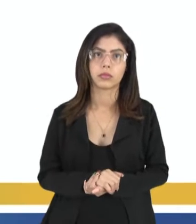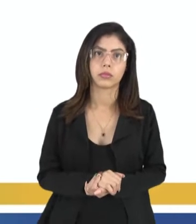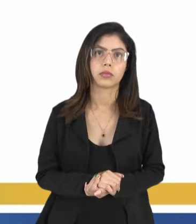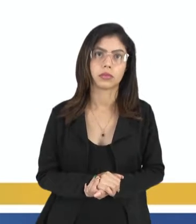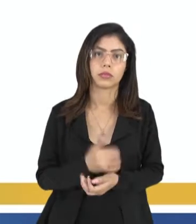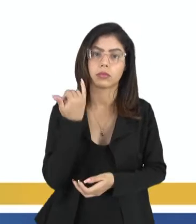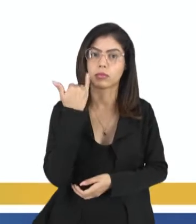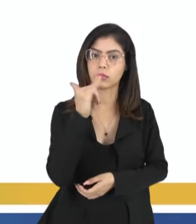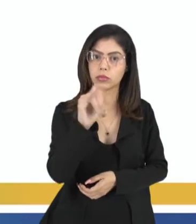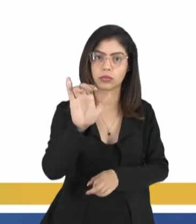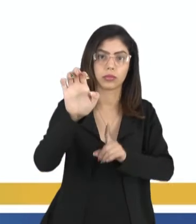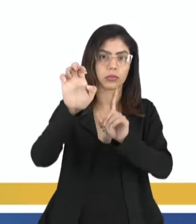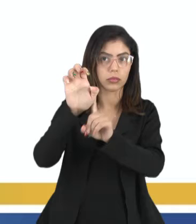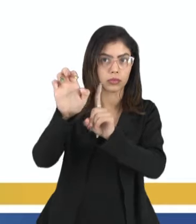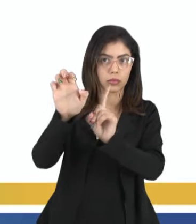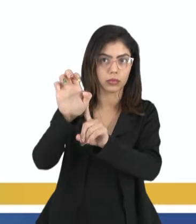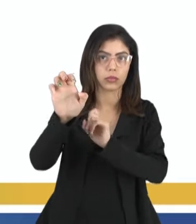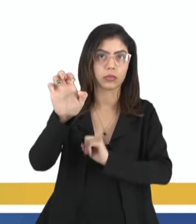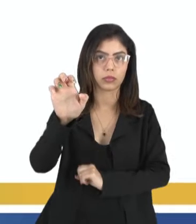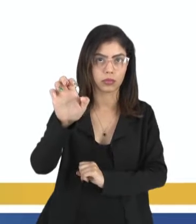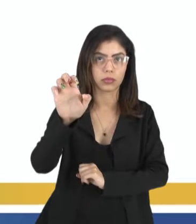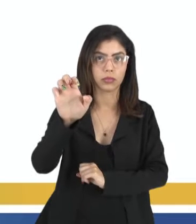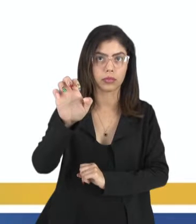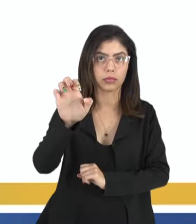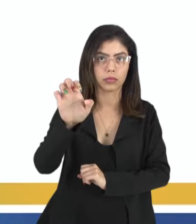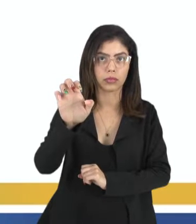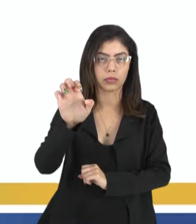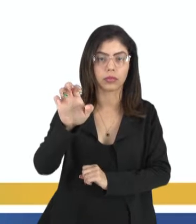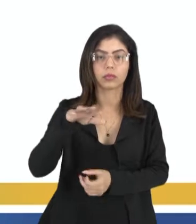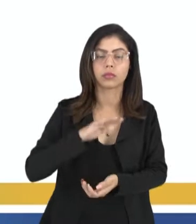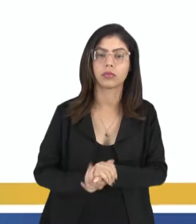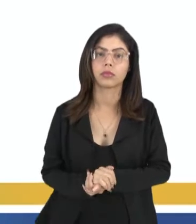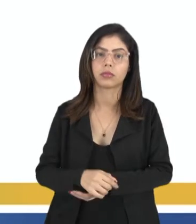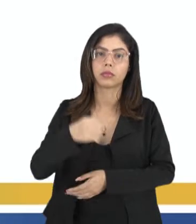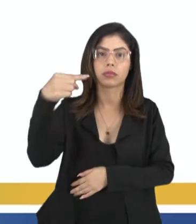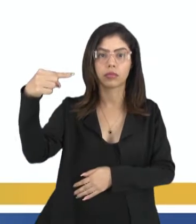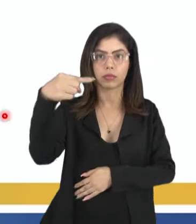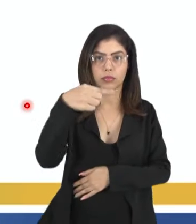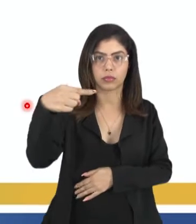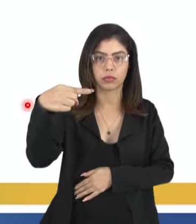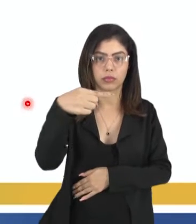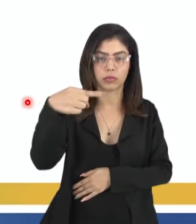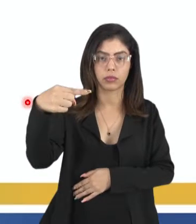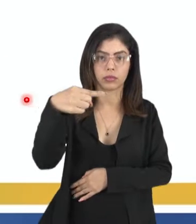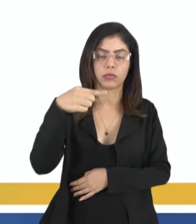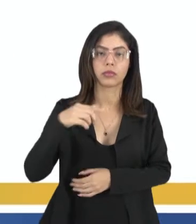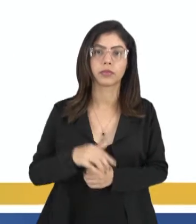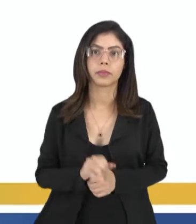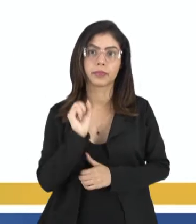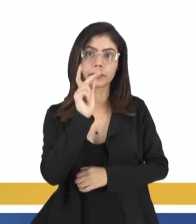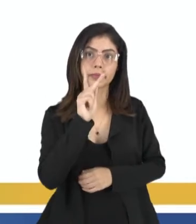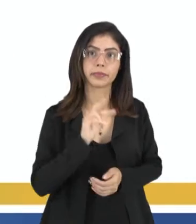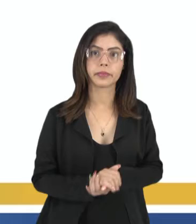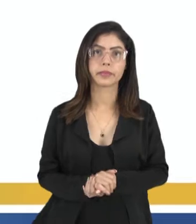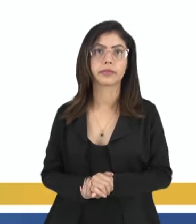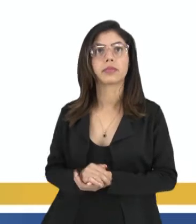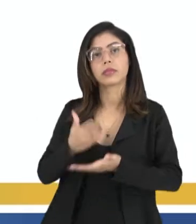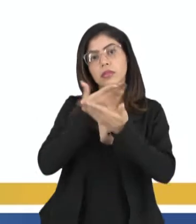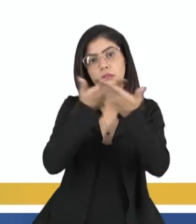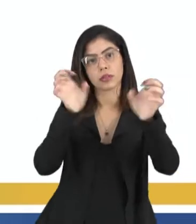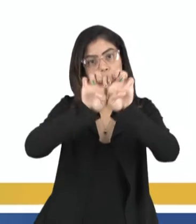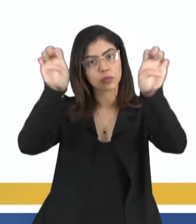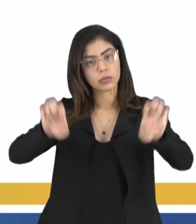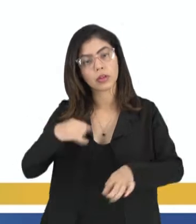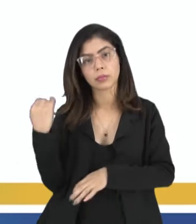e os elétrons que se encontra na eletrosfera possui a carga negativa, ok? Então, essa é a